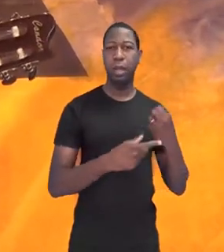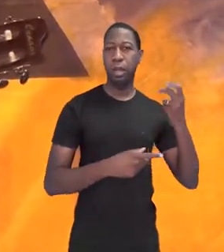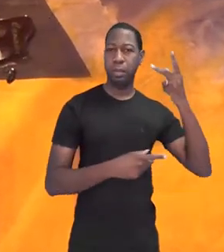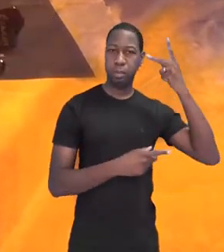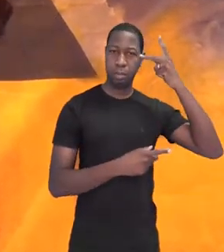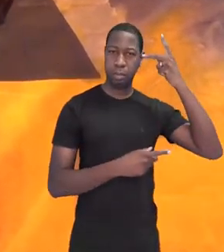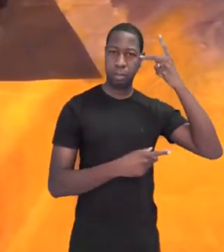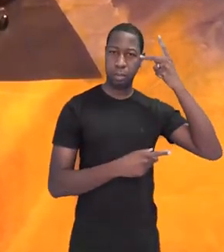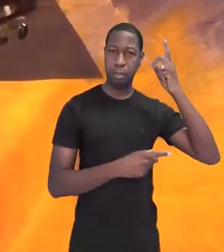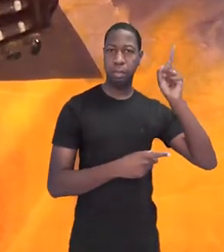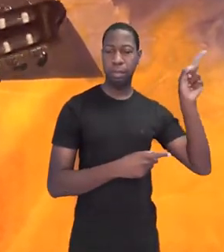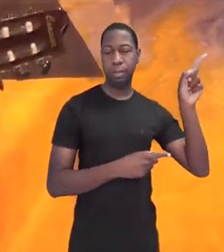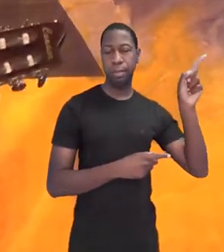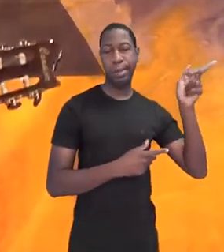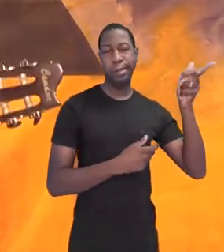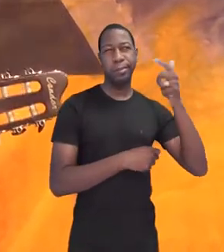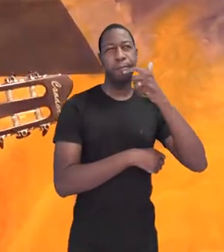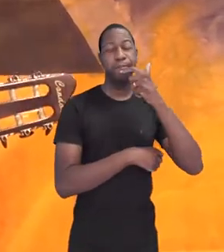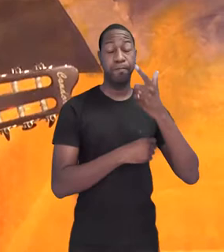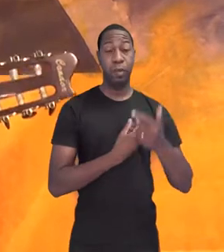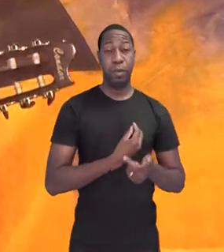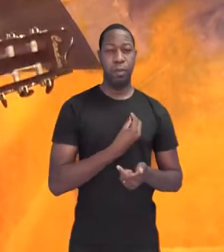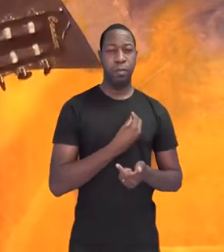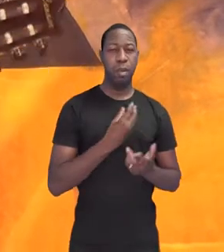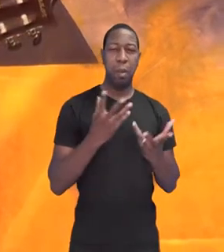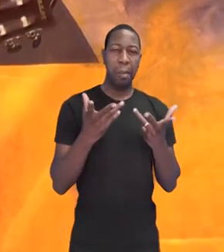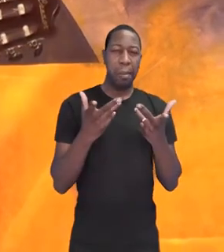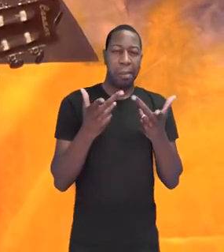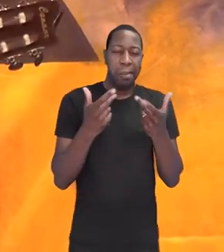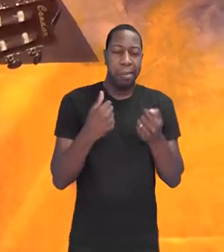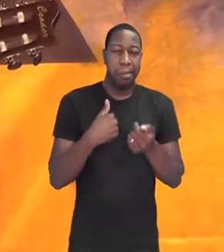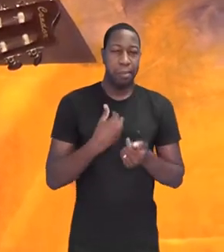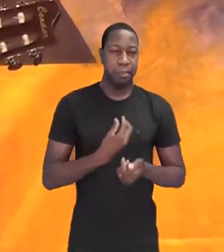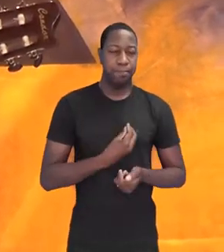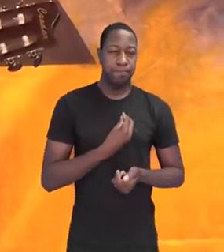período maravilhoso da minha vida. E